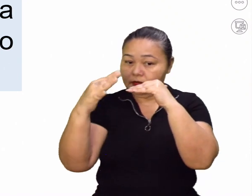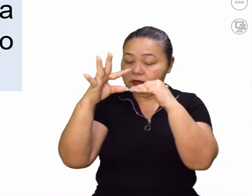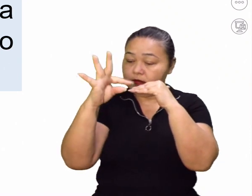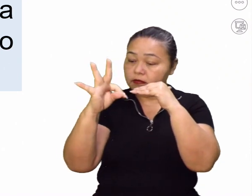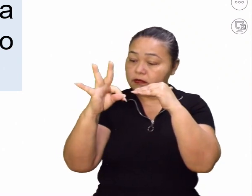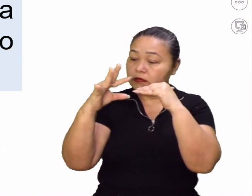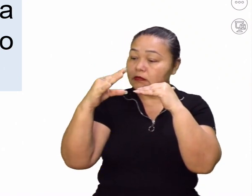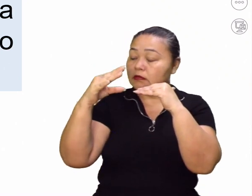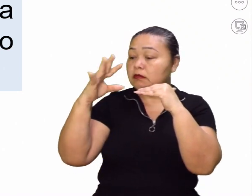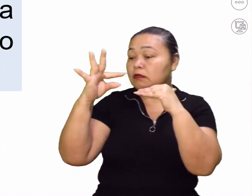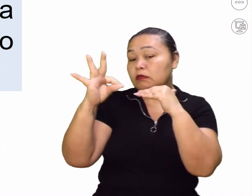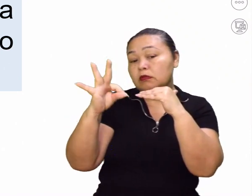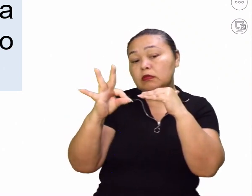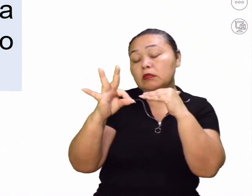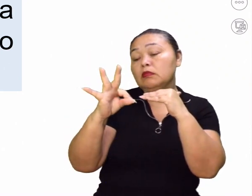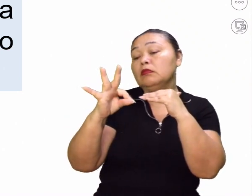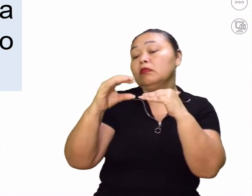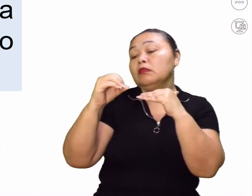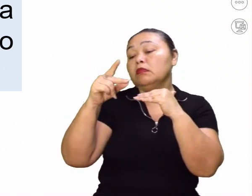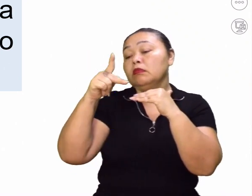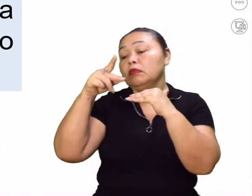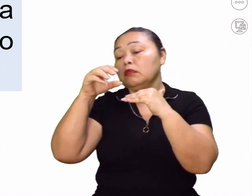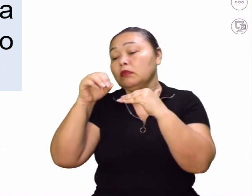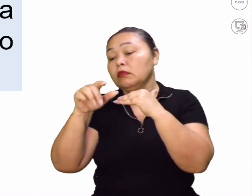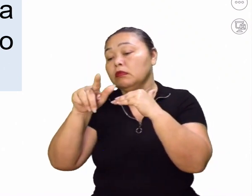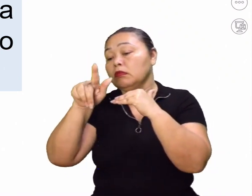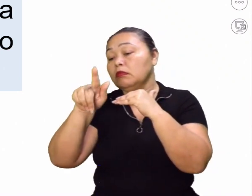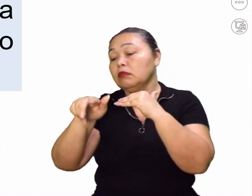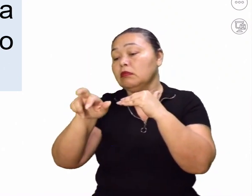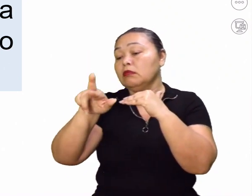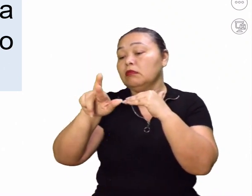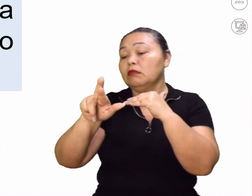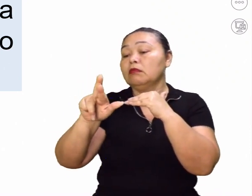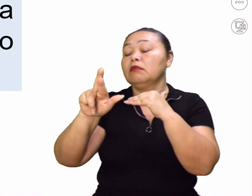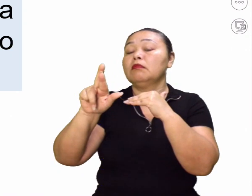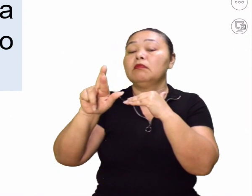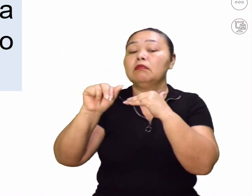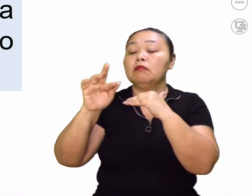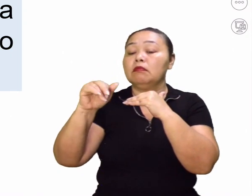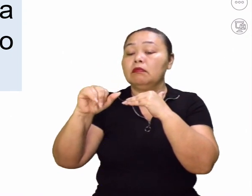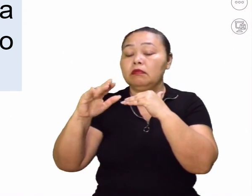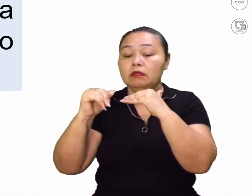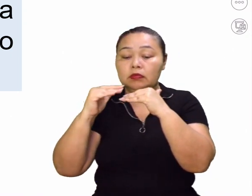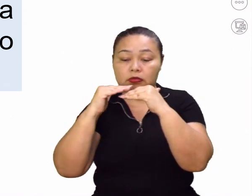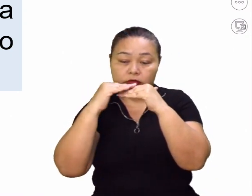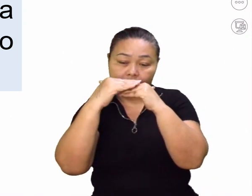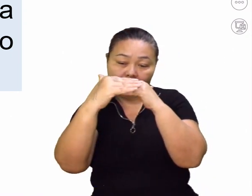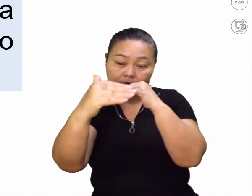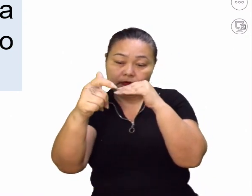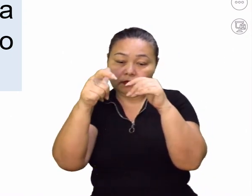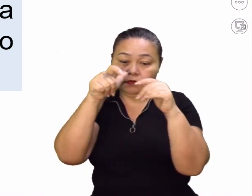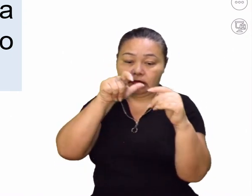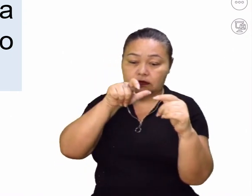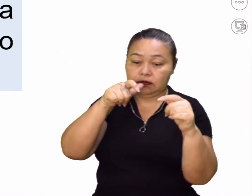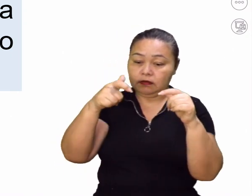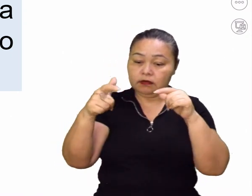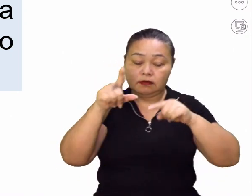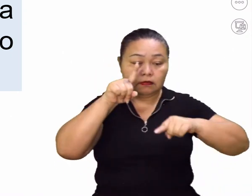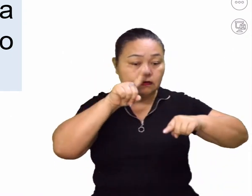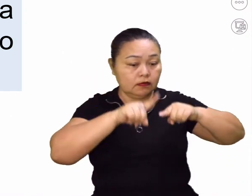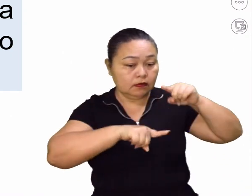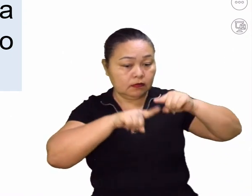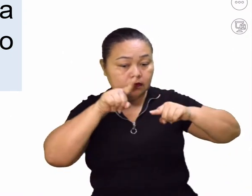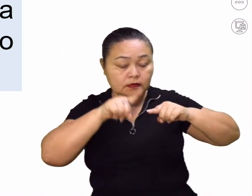falando de que? Altimetria, né, do terreno. Então aqui quando fala, ó, a posição dos